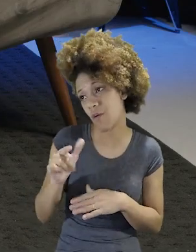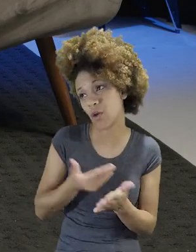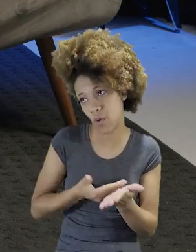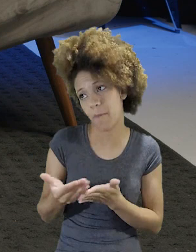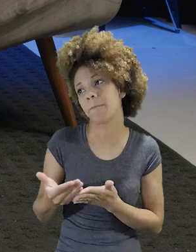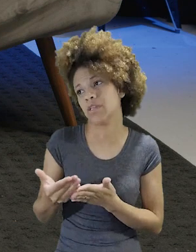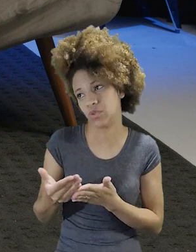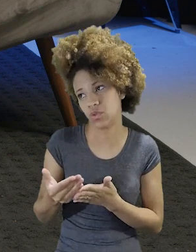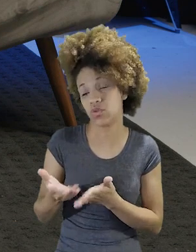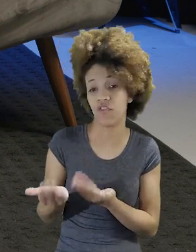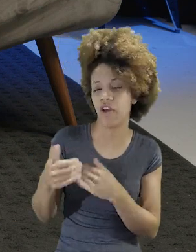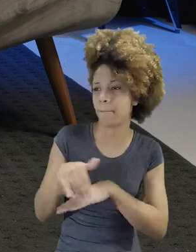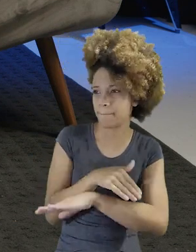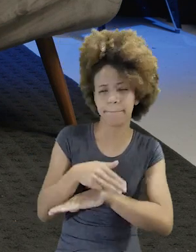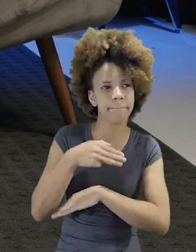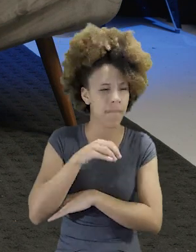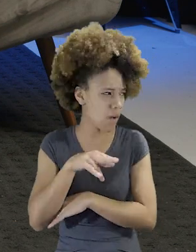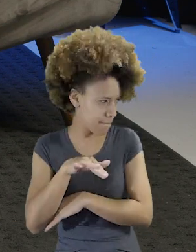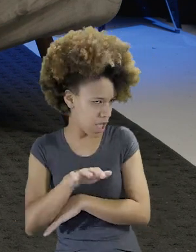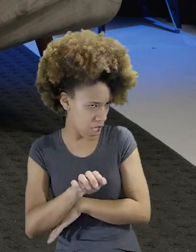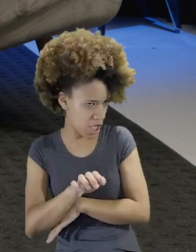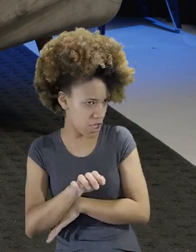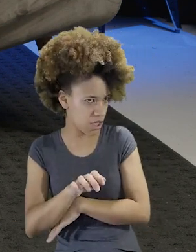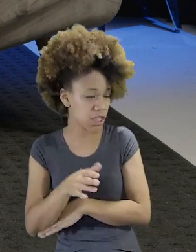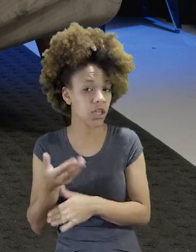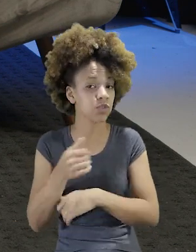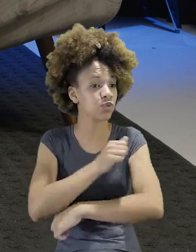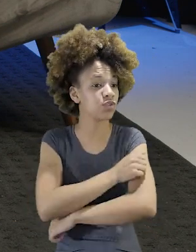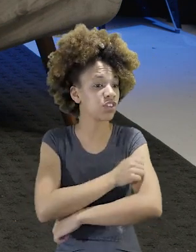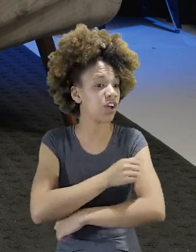eu acho que que começou esse não vem para rua